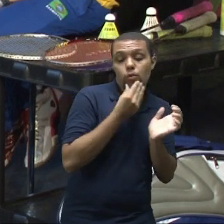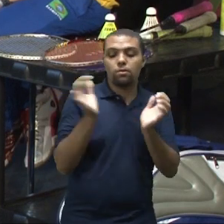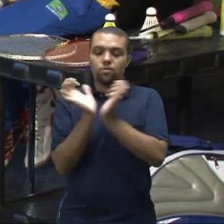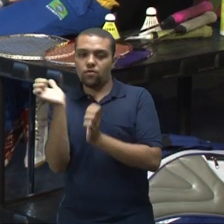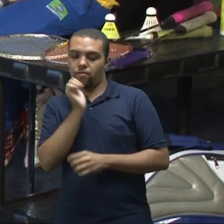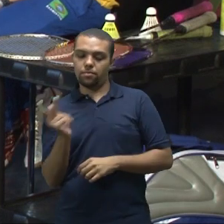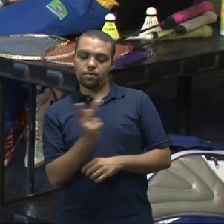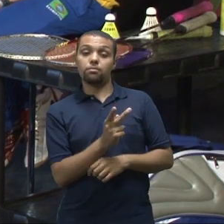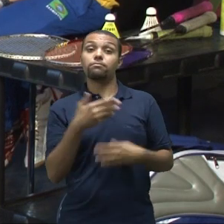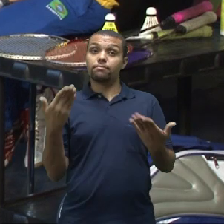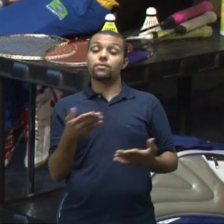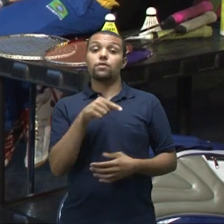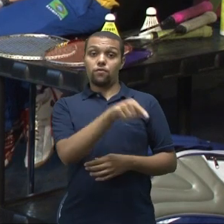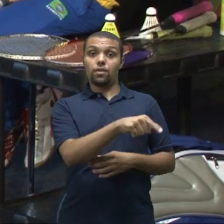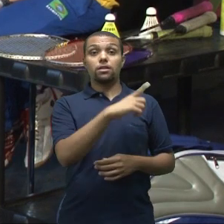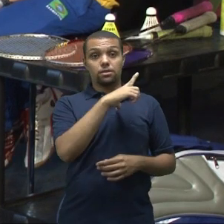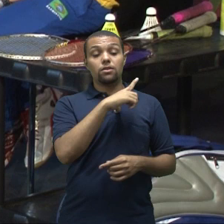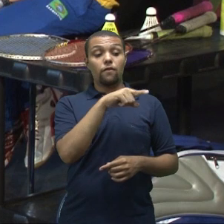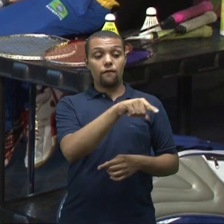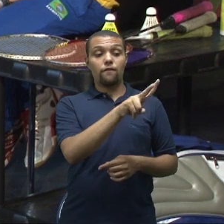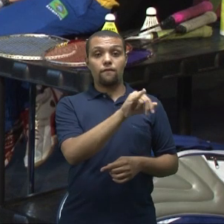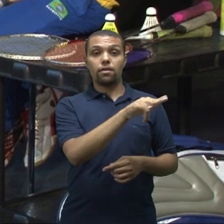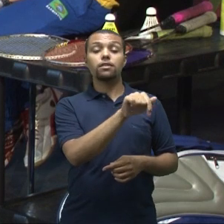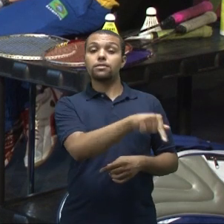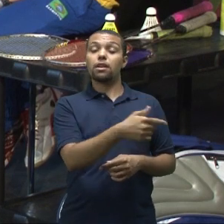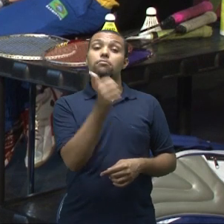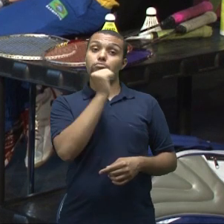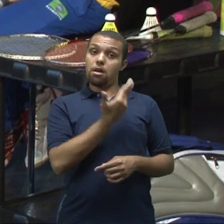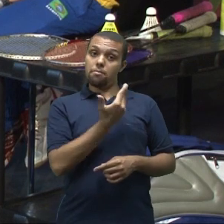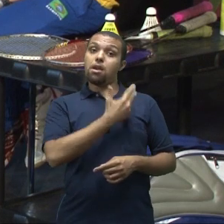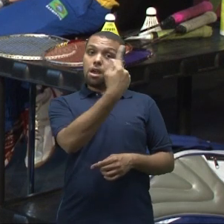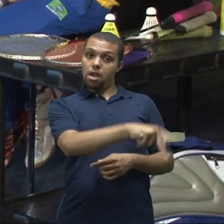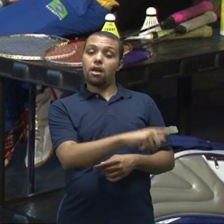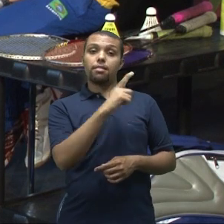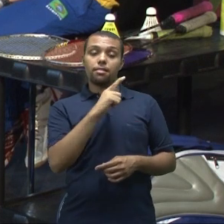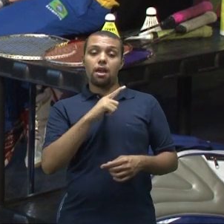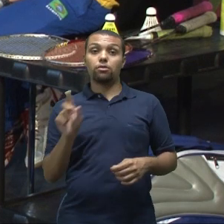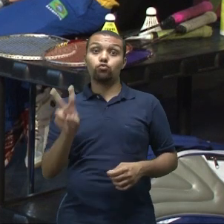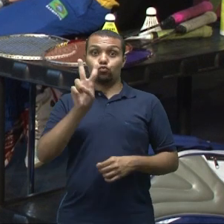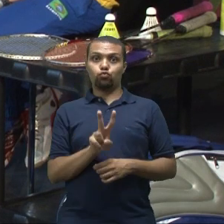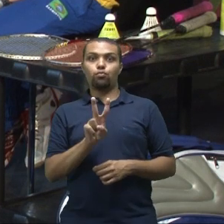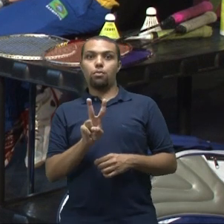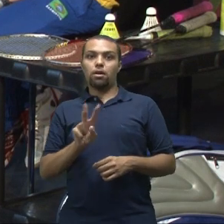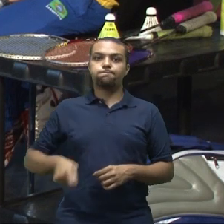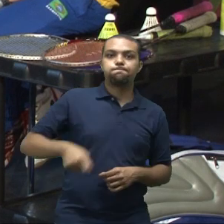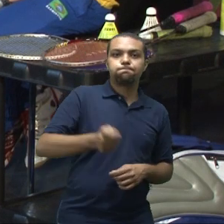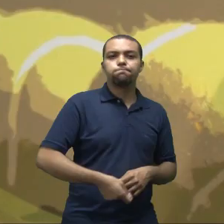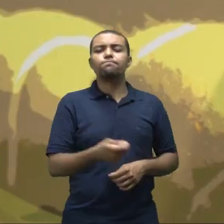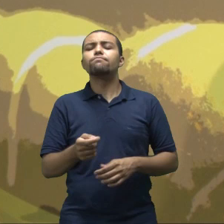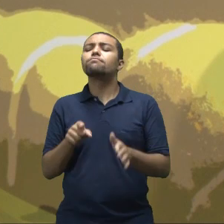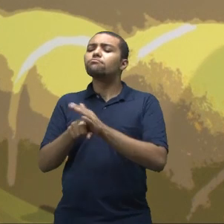o feminino. Entendi. Né? Uhum. Então, o Vinícius, né, tem aí amigas, né, uhum, que fazem dupla. Né?